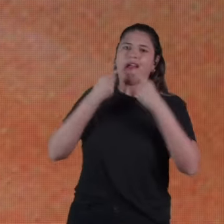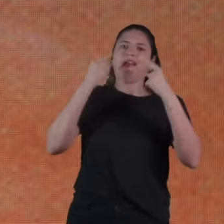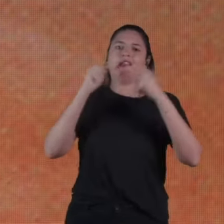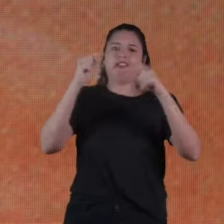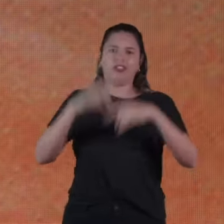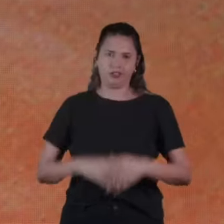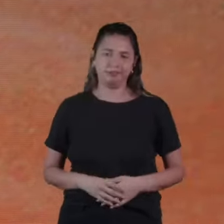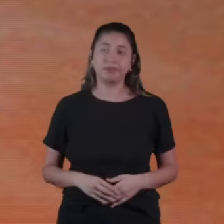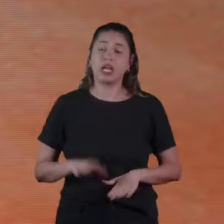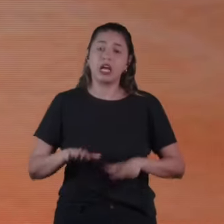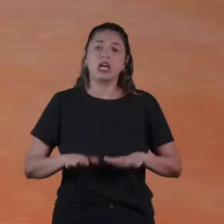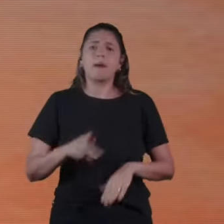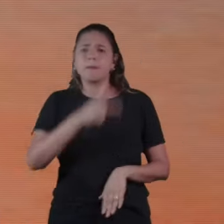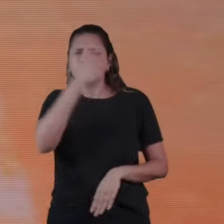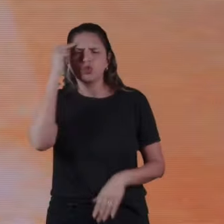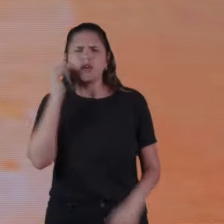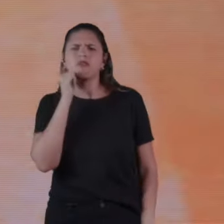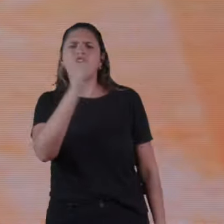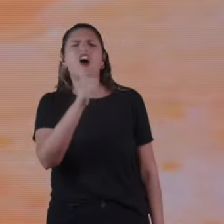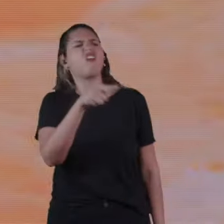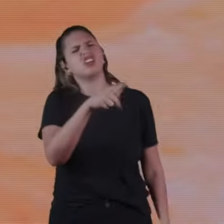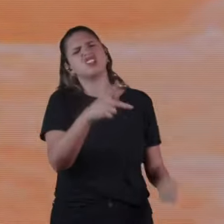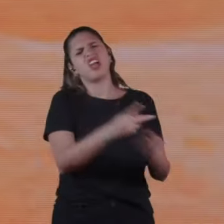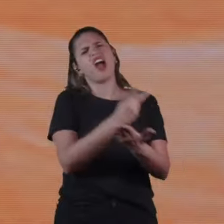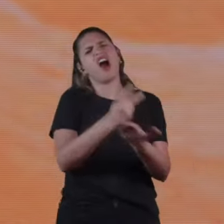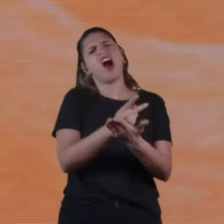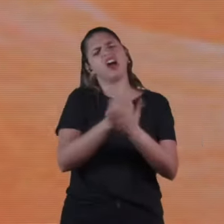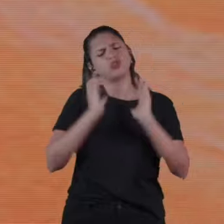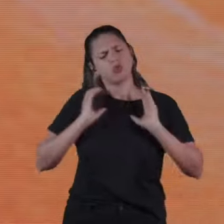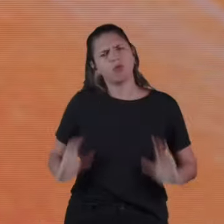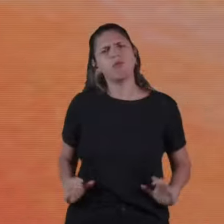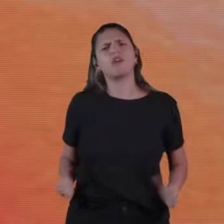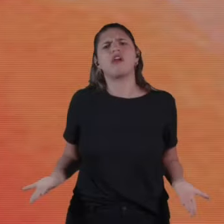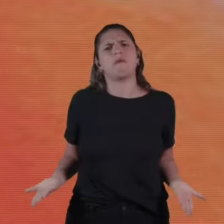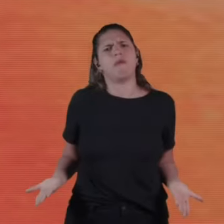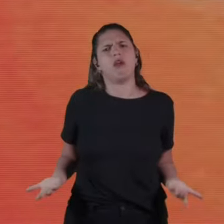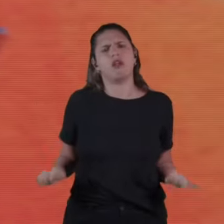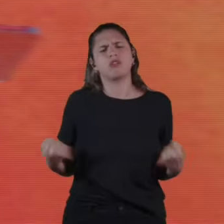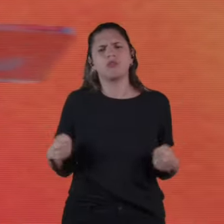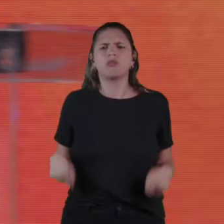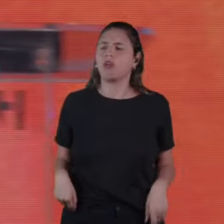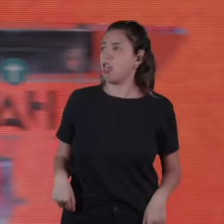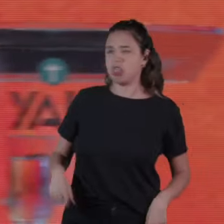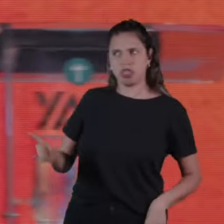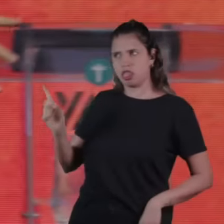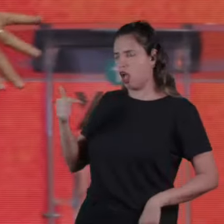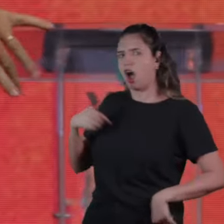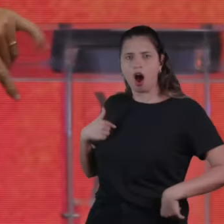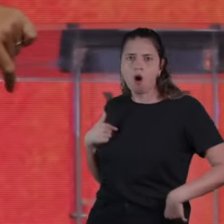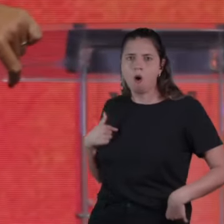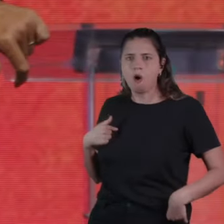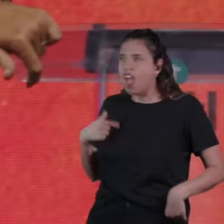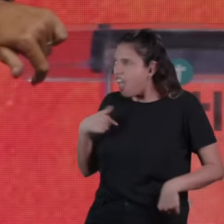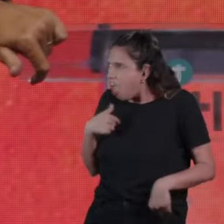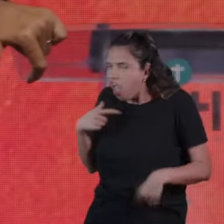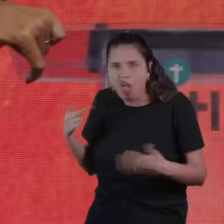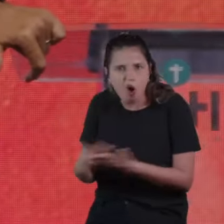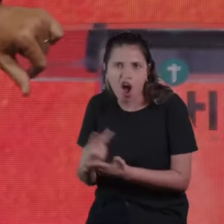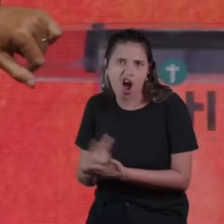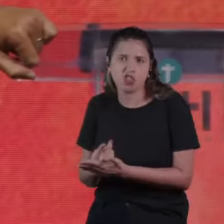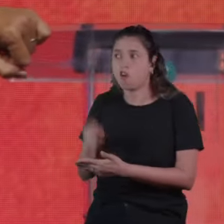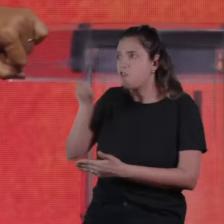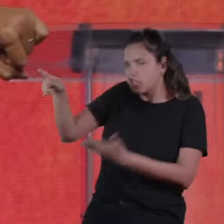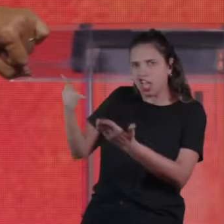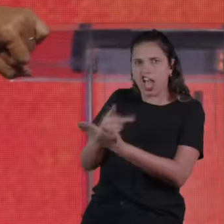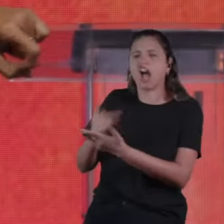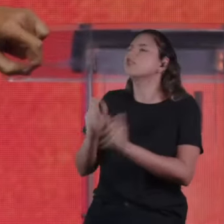E quando alguém diz: olha, você está errado aqui, você diz: não, errado está você, quem é você para me exortar? Mas